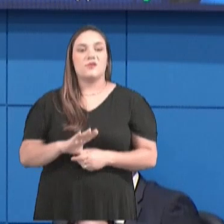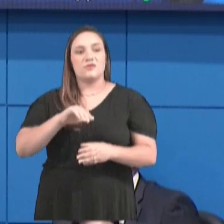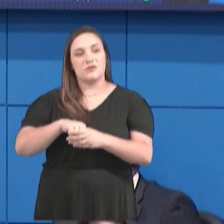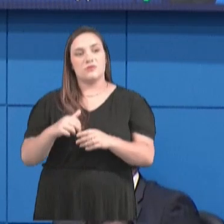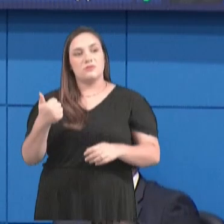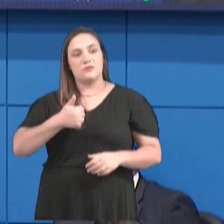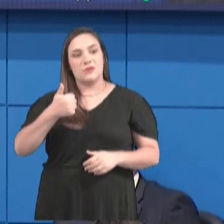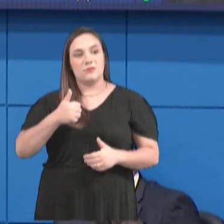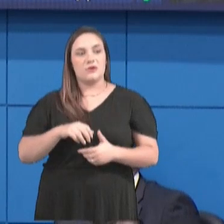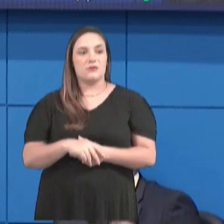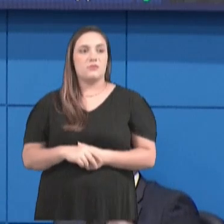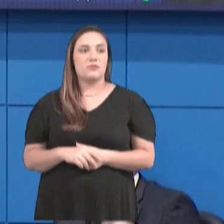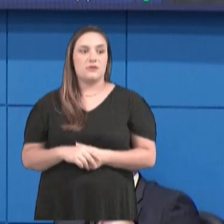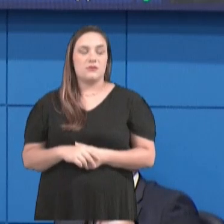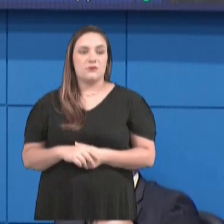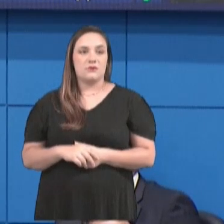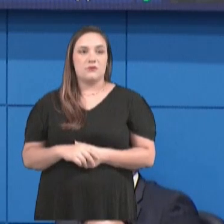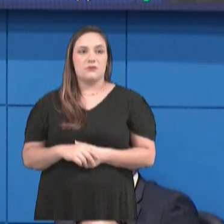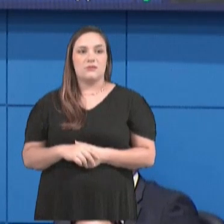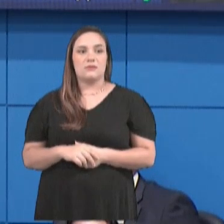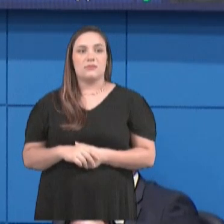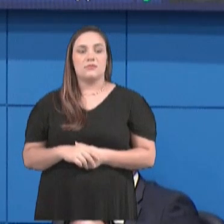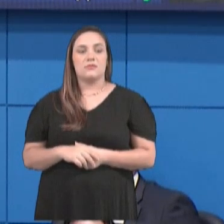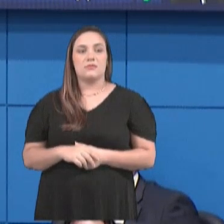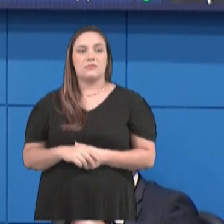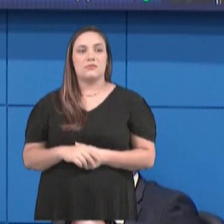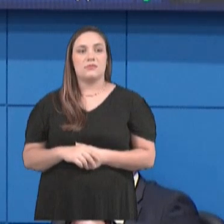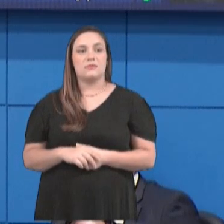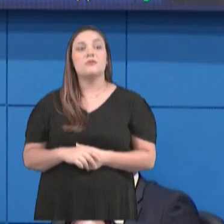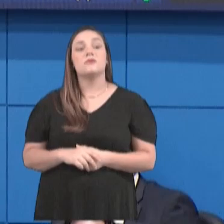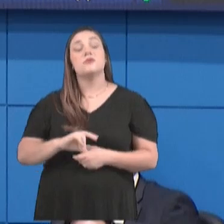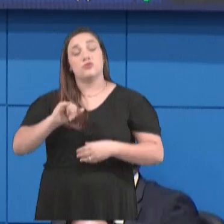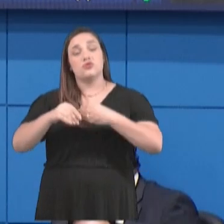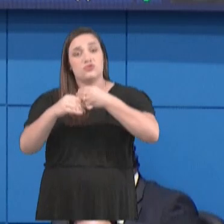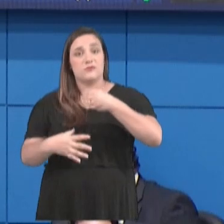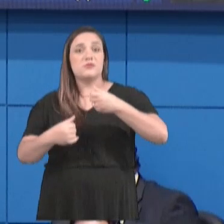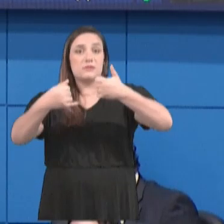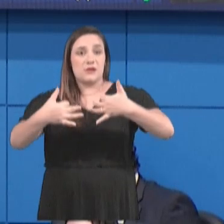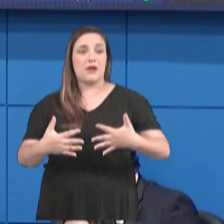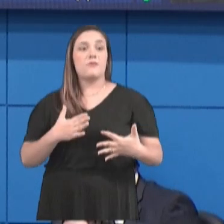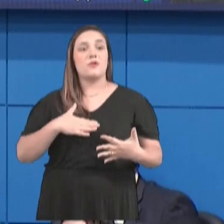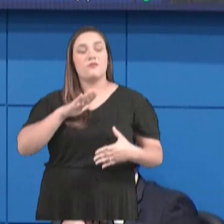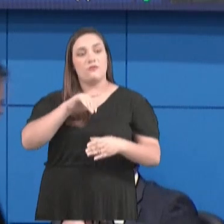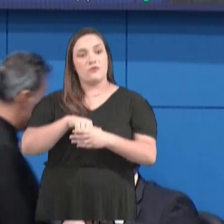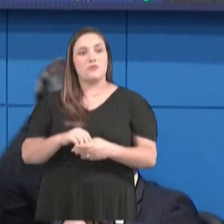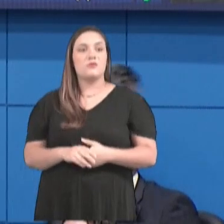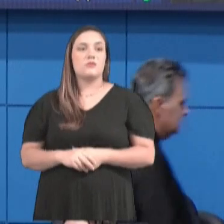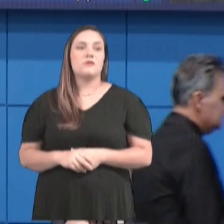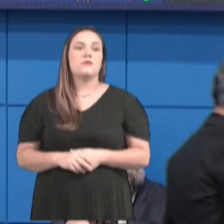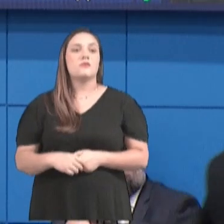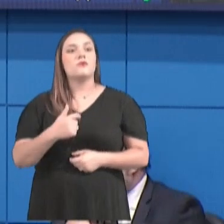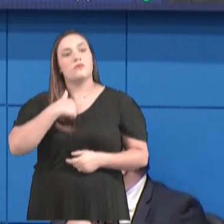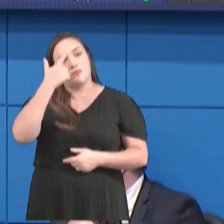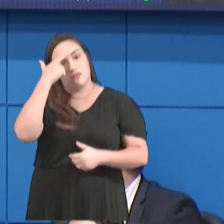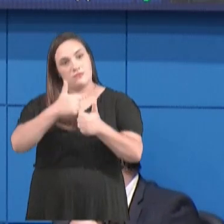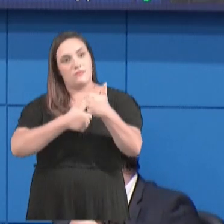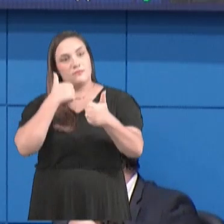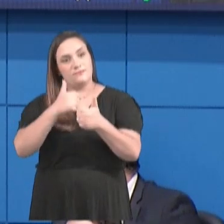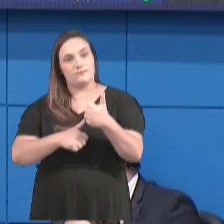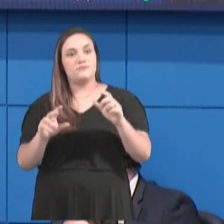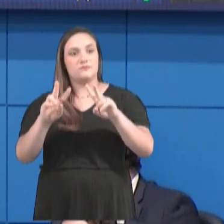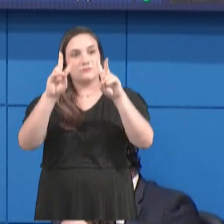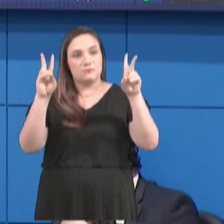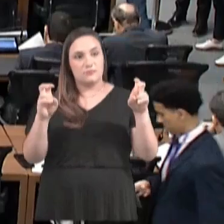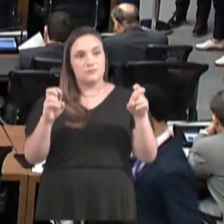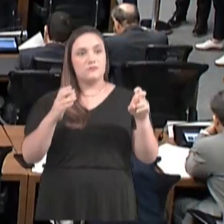1. Para justificar, senhor presidente. Deputado Zeca. Senhor presidente, refleti muito a